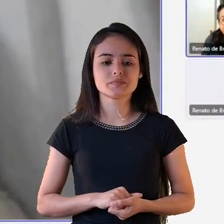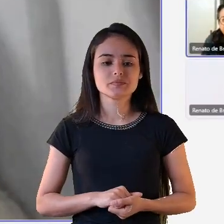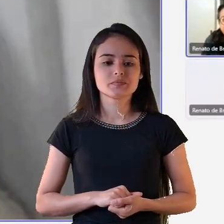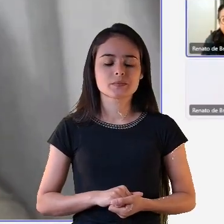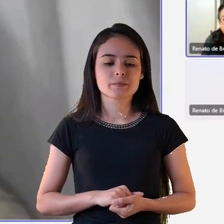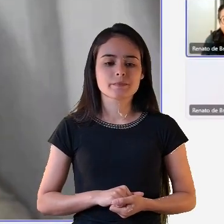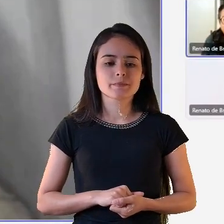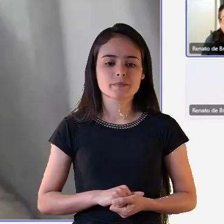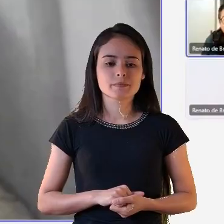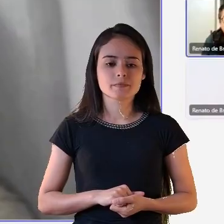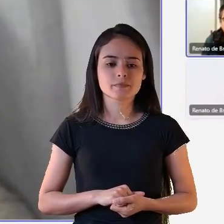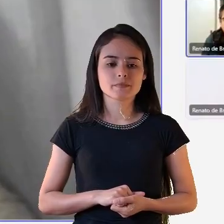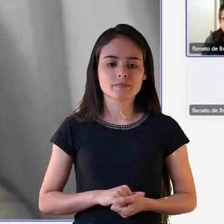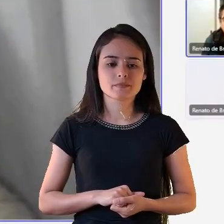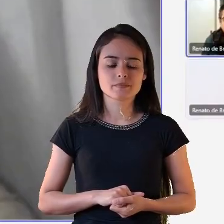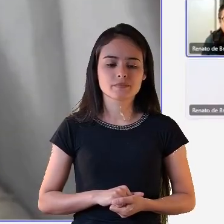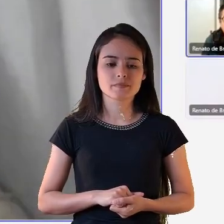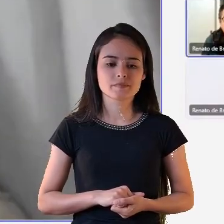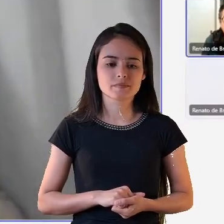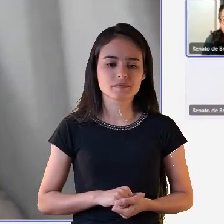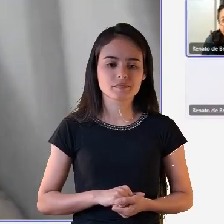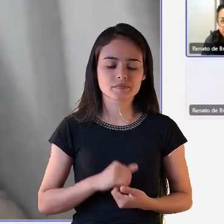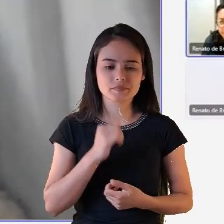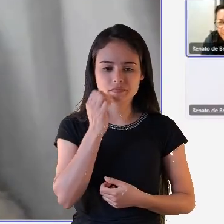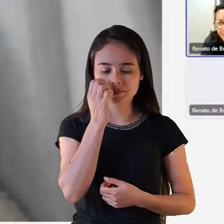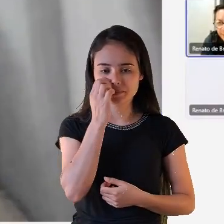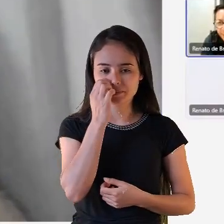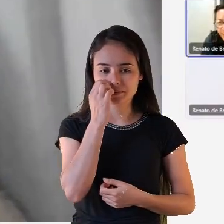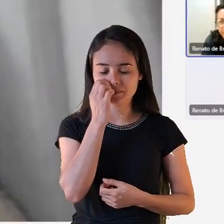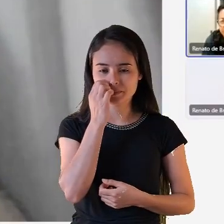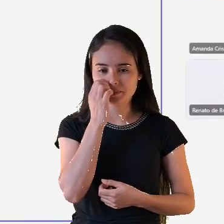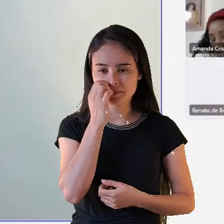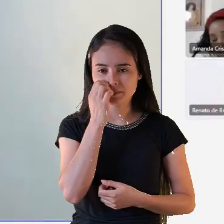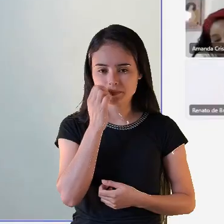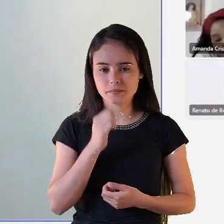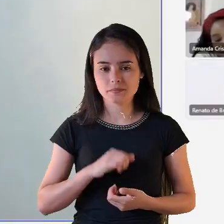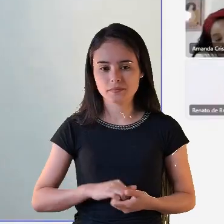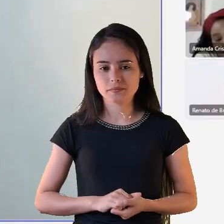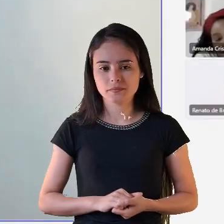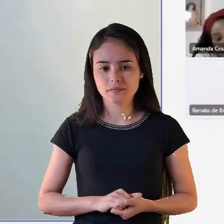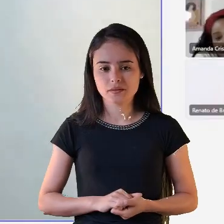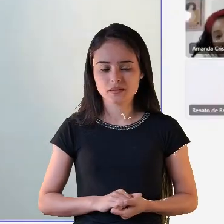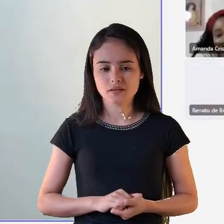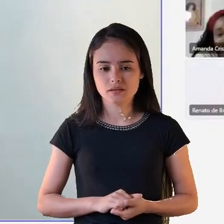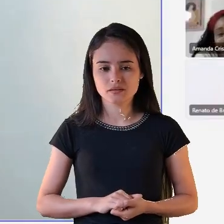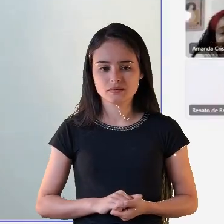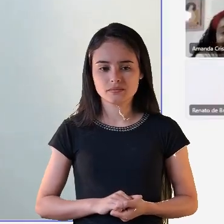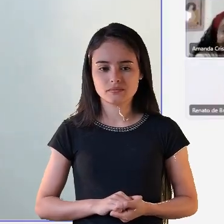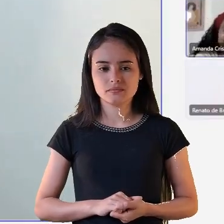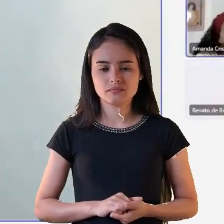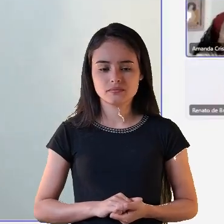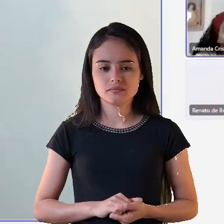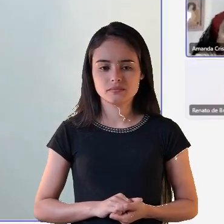fazer essa gentileza. Então, vamos ver aqui. Eu vou fazer aqui que eu aprendi agora há pouquinho. Pam.